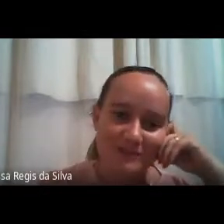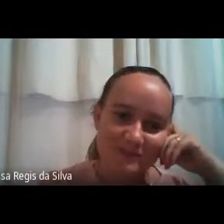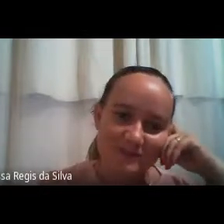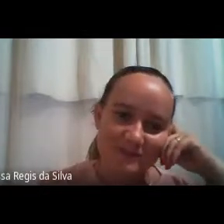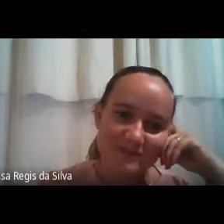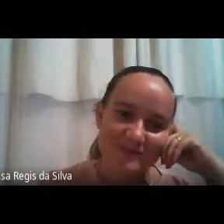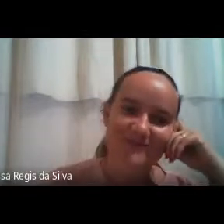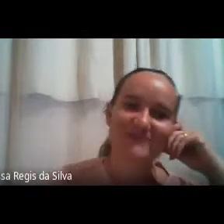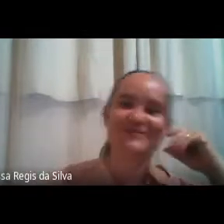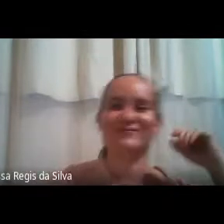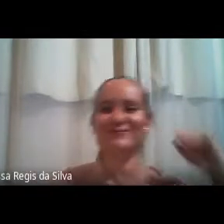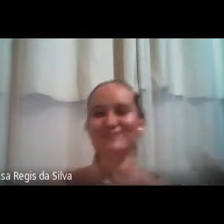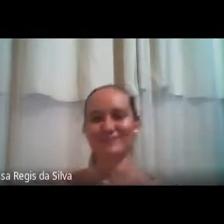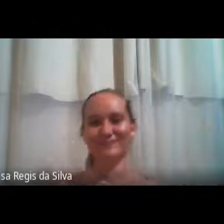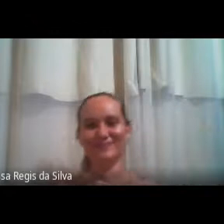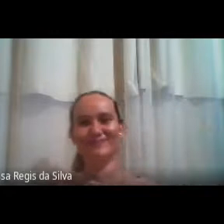escrita.